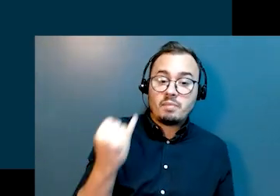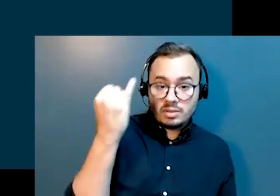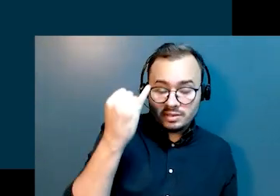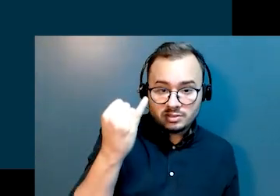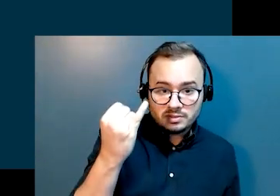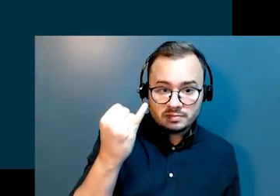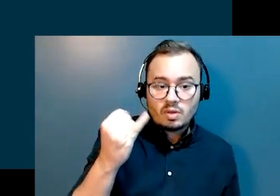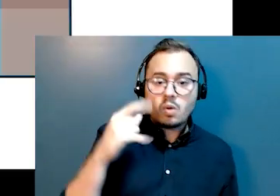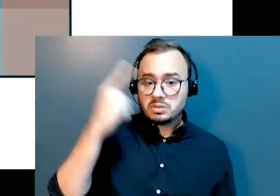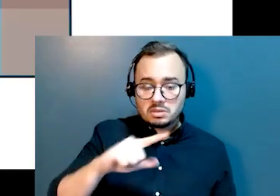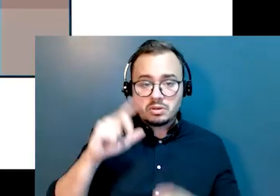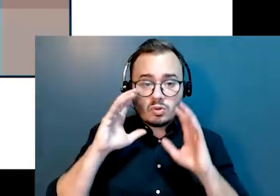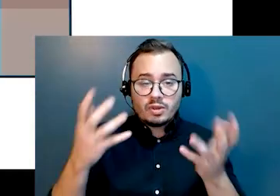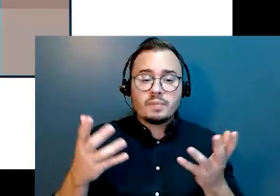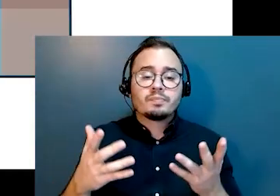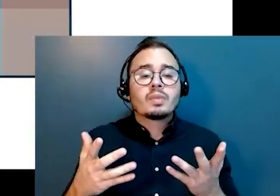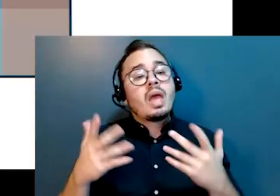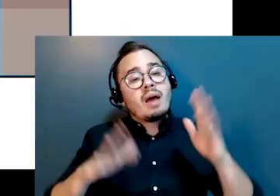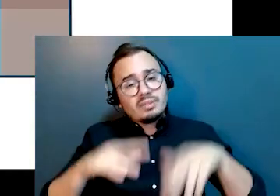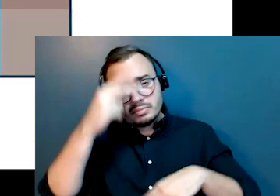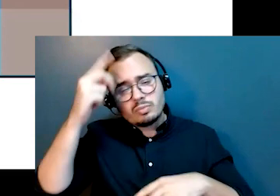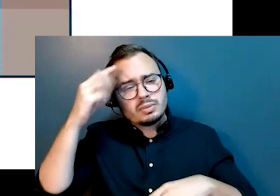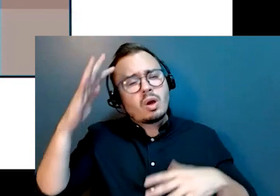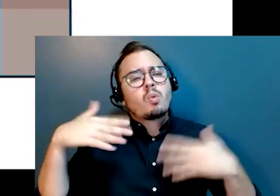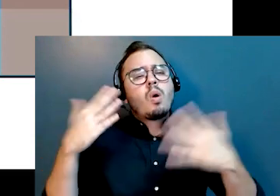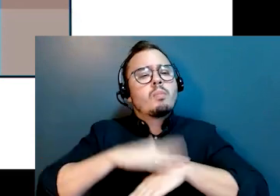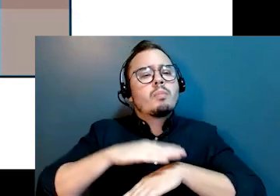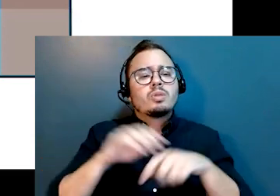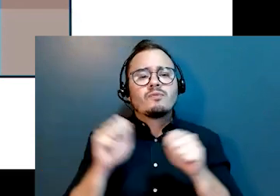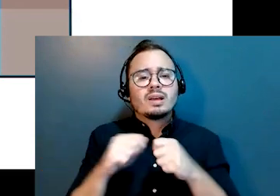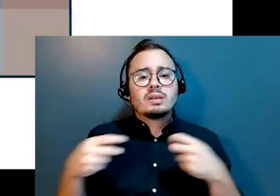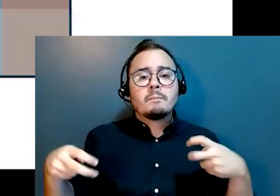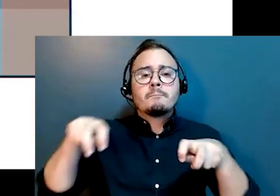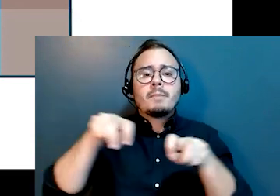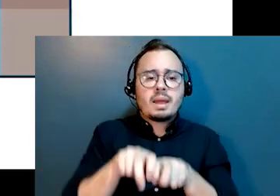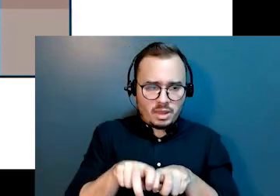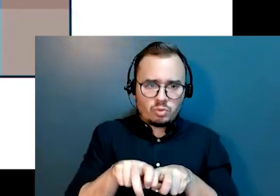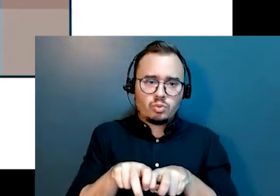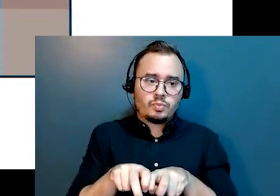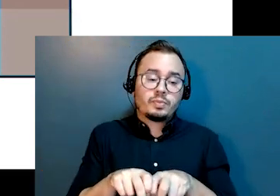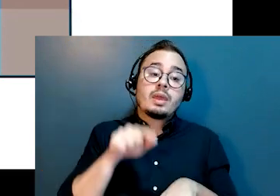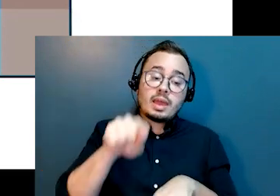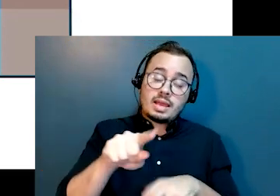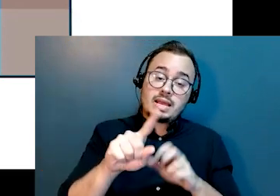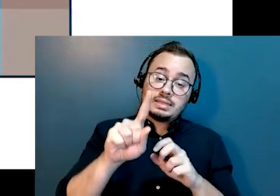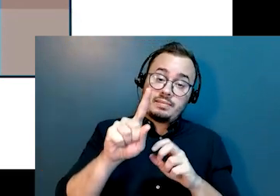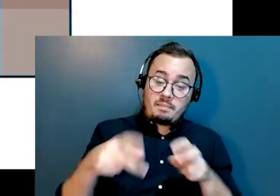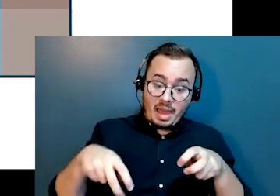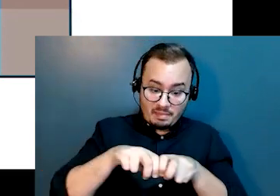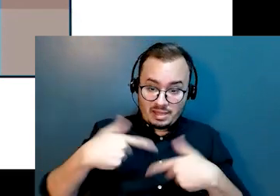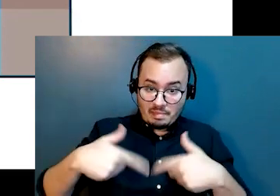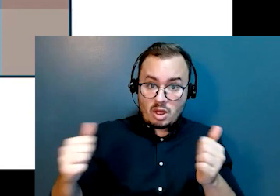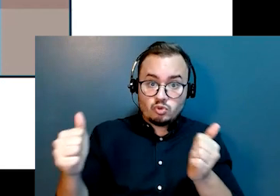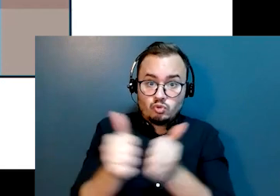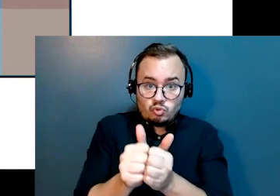palestra. O pareamento entre especialistas é uma abordagem para acelerar essa transformação de